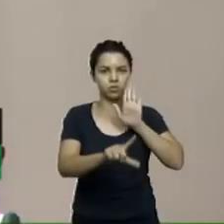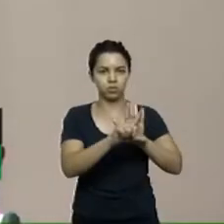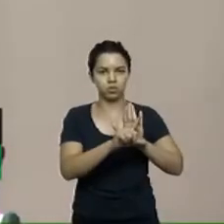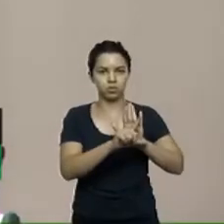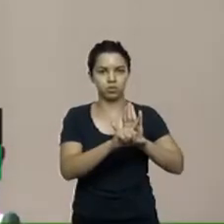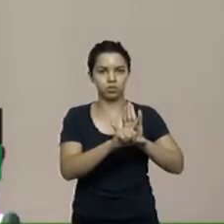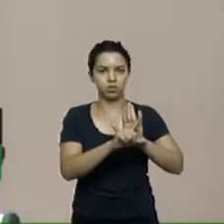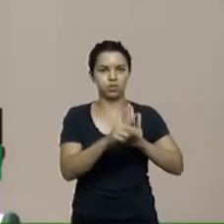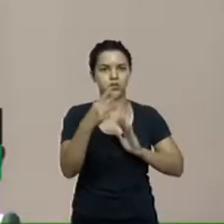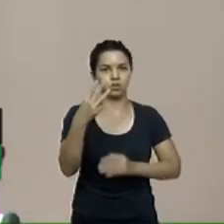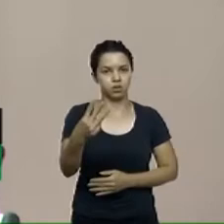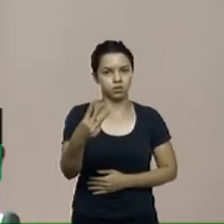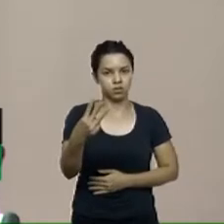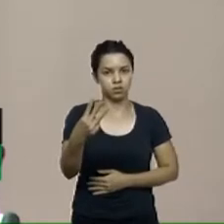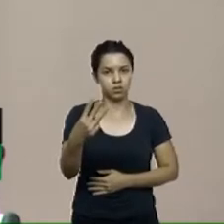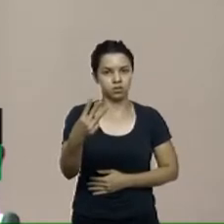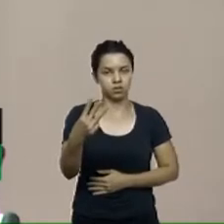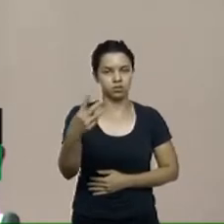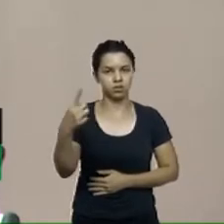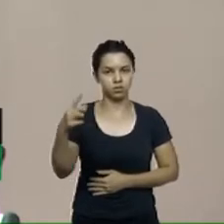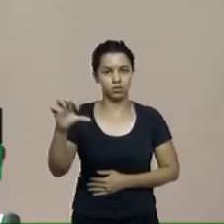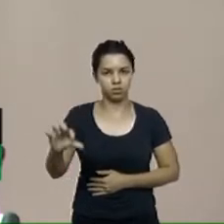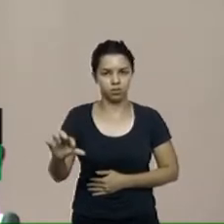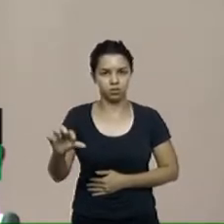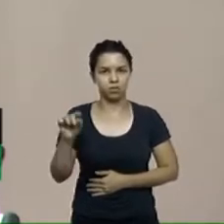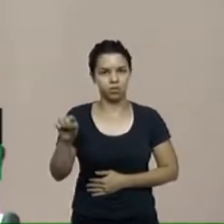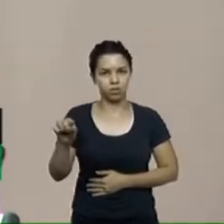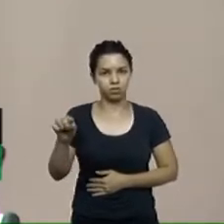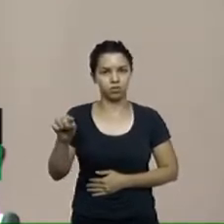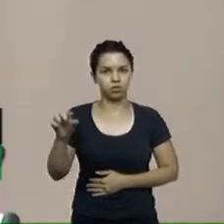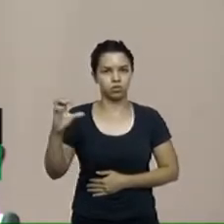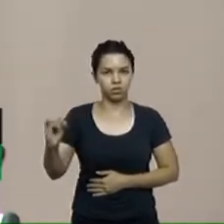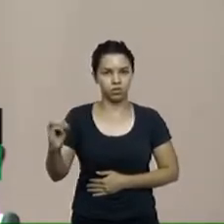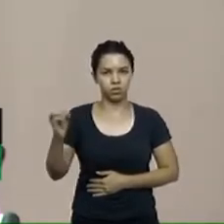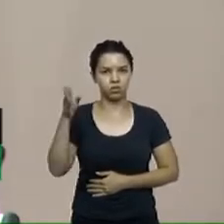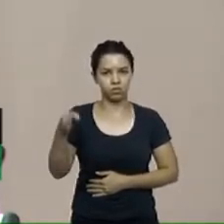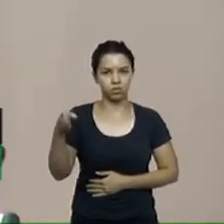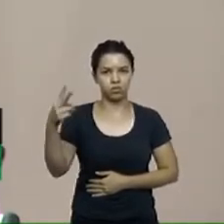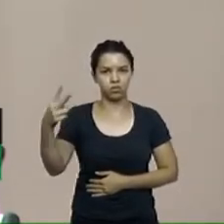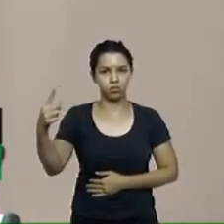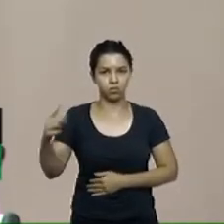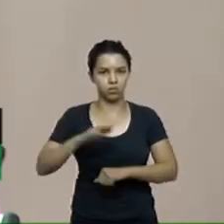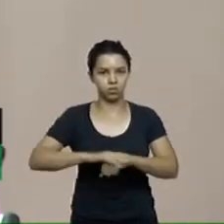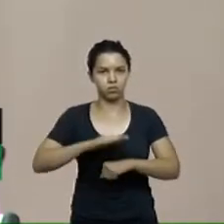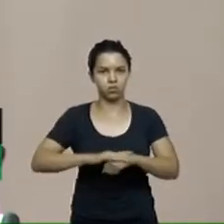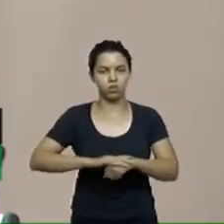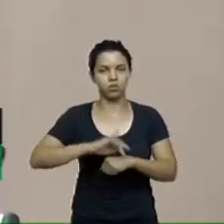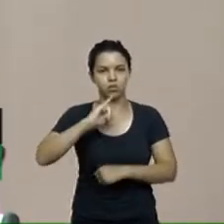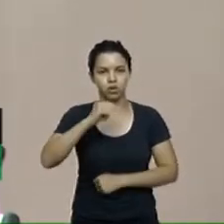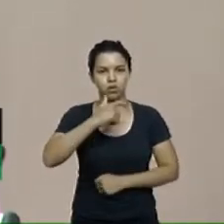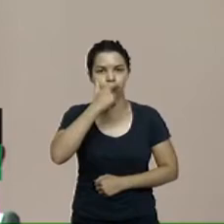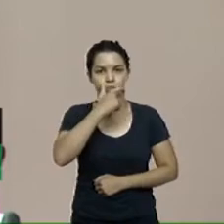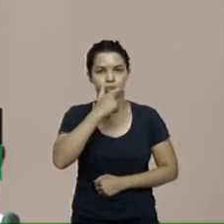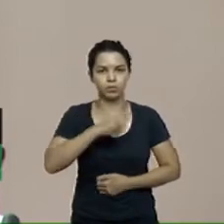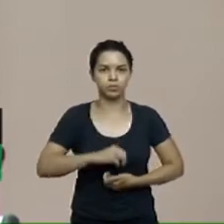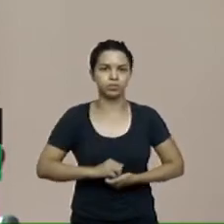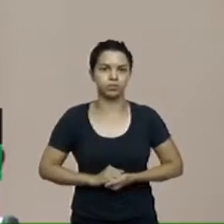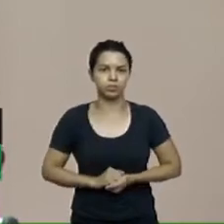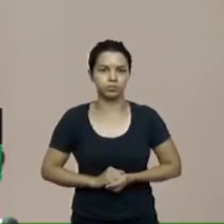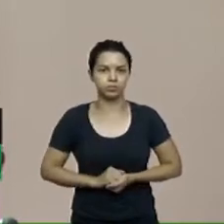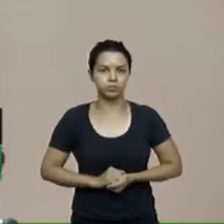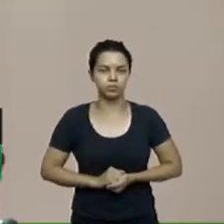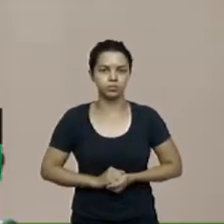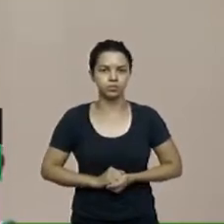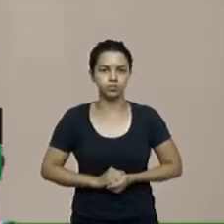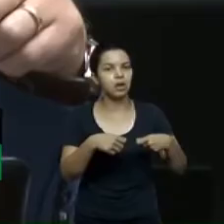de acordo com sua peça o adiamento está dentro do prazo regimental para análise do veto governamental que é